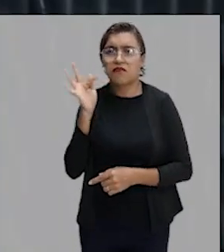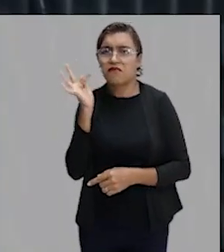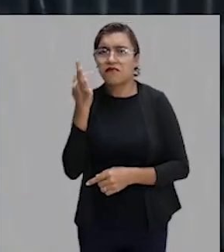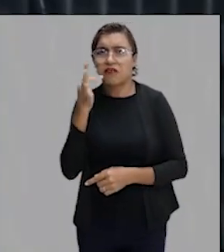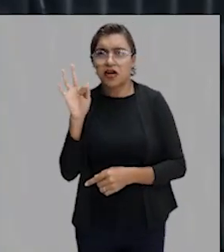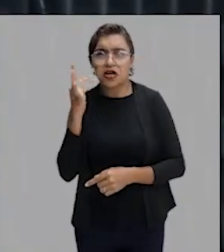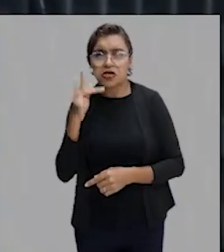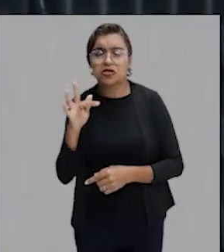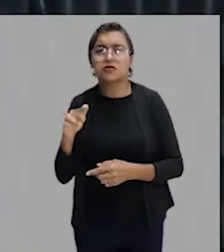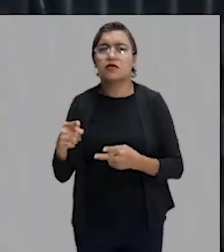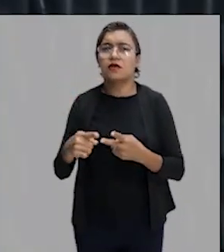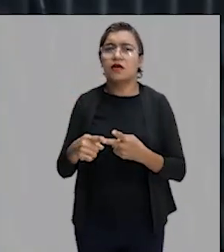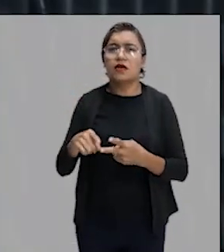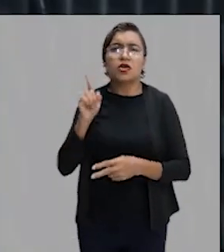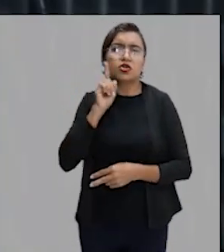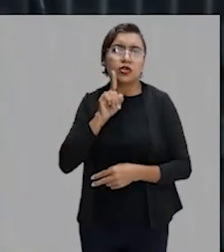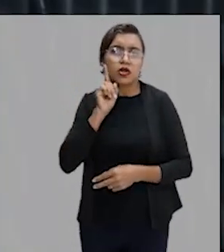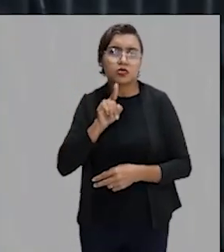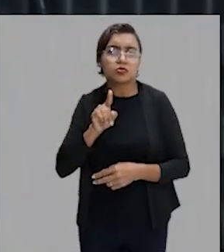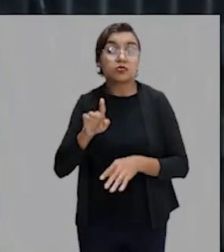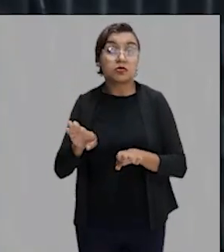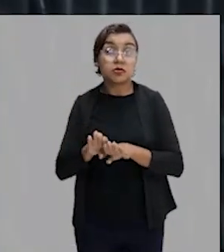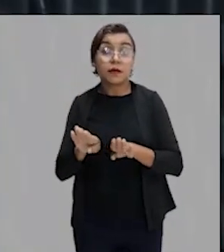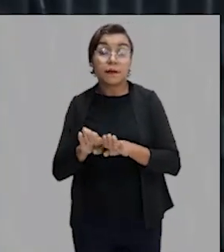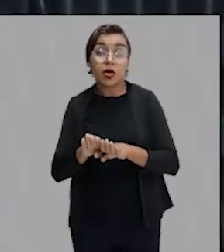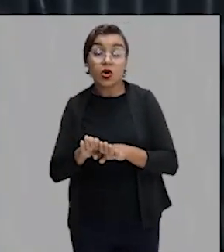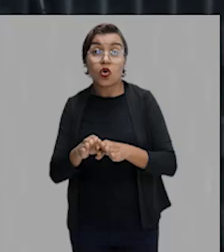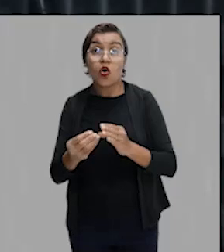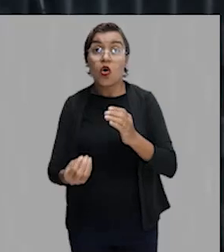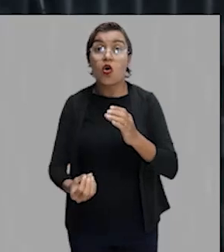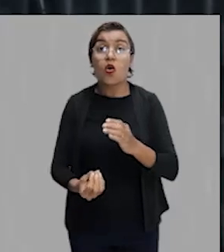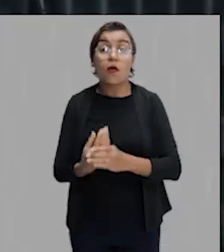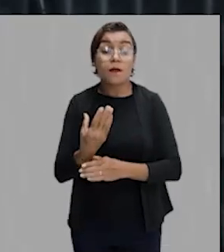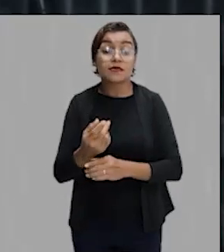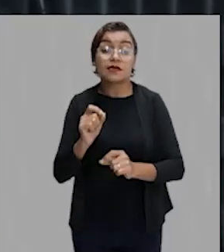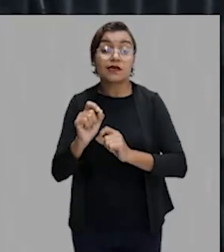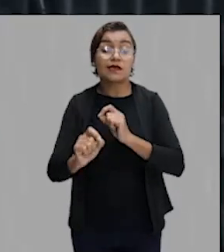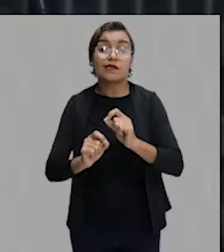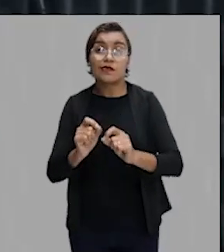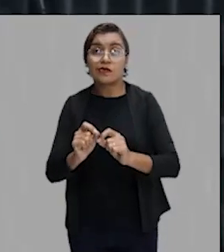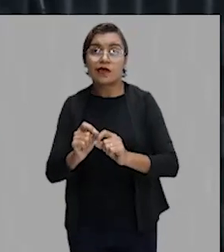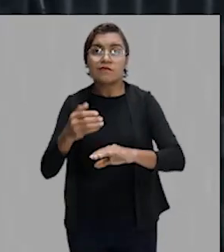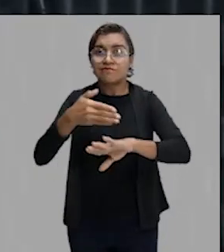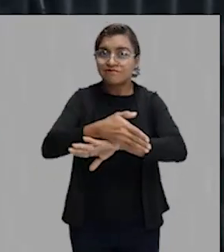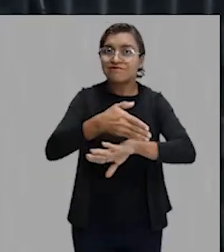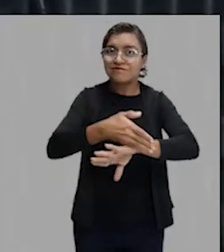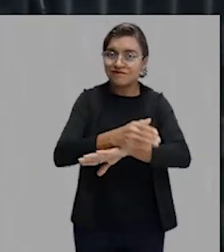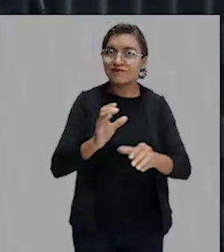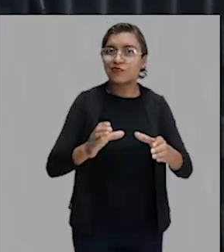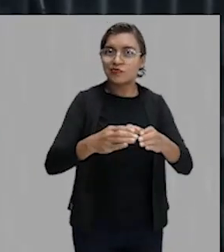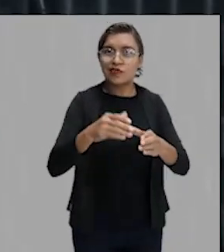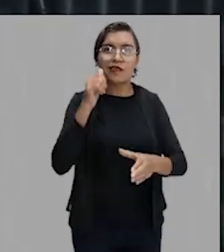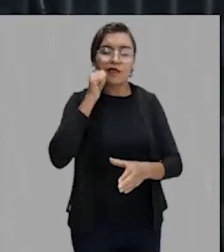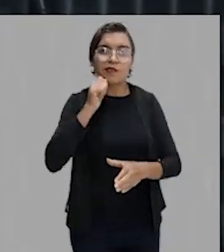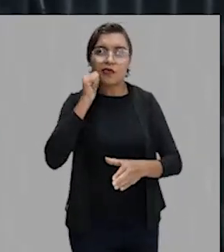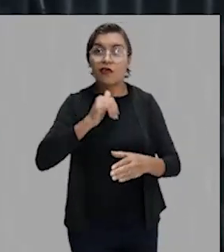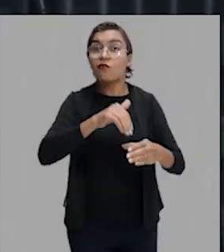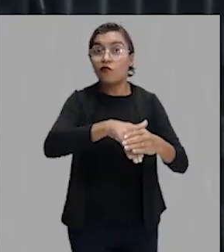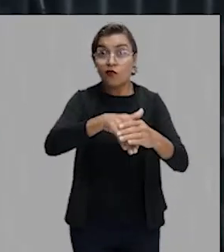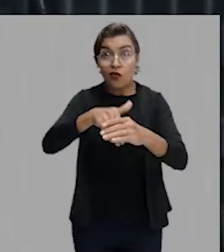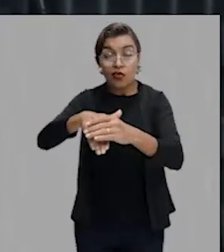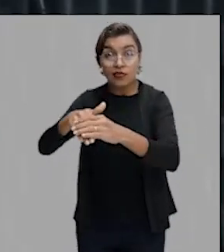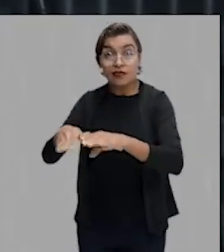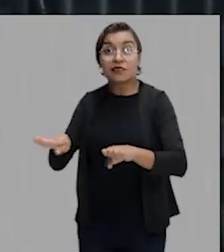começaram também a criar legislações voltadas à inserção da mulher na vida política, tanto votando quanto